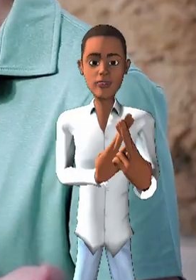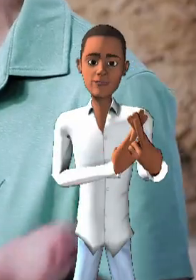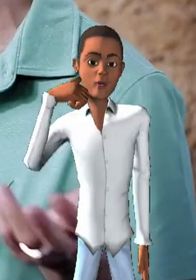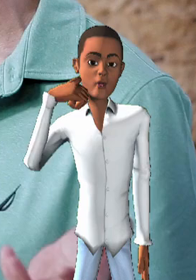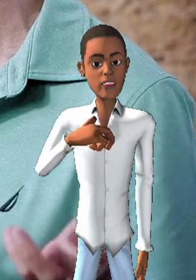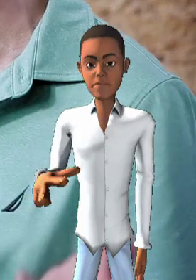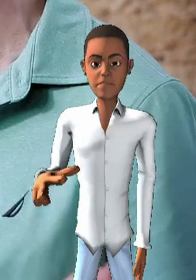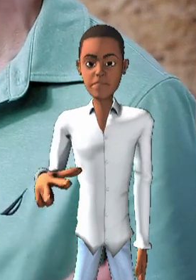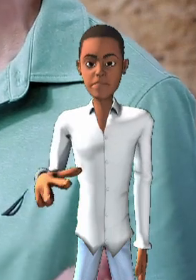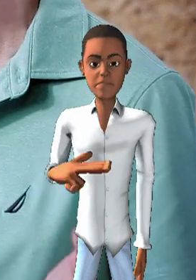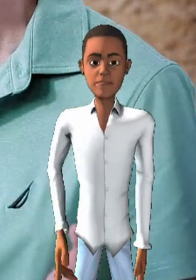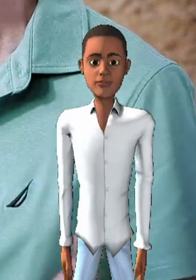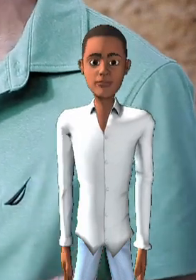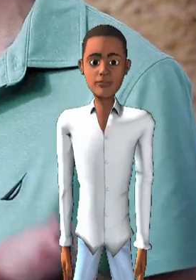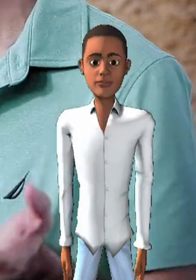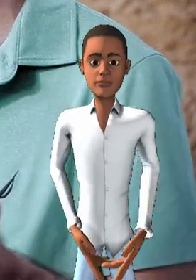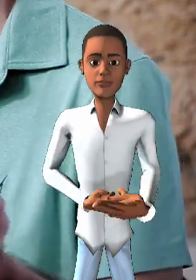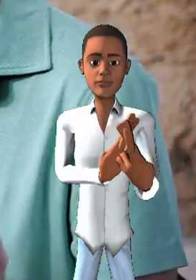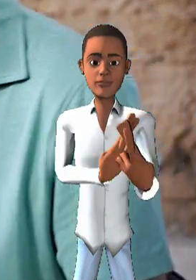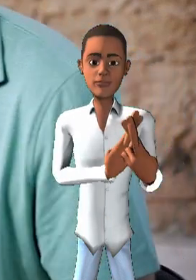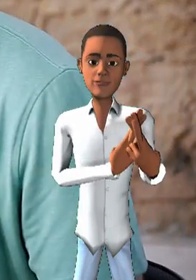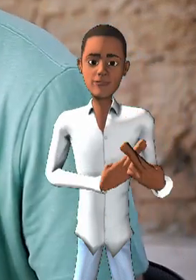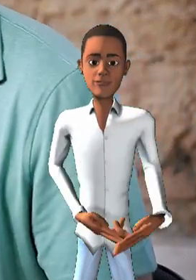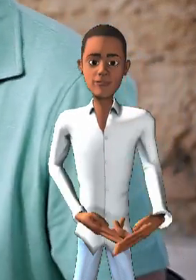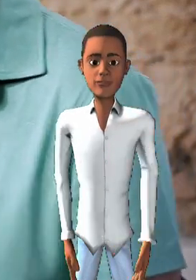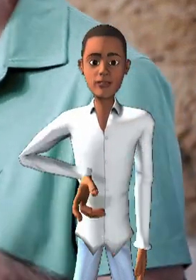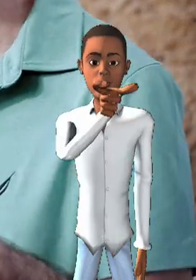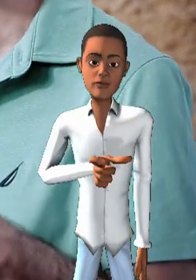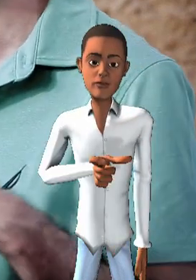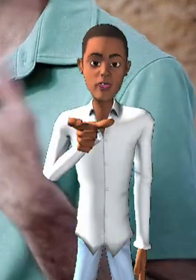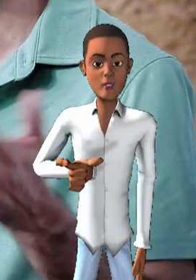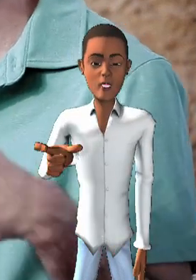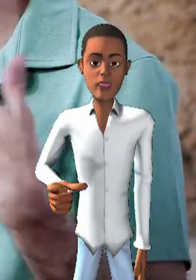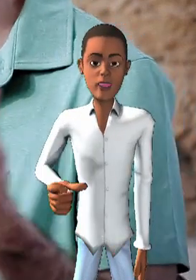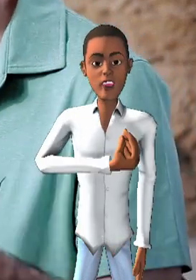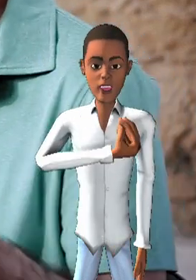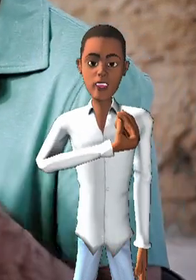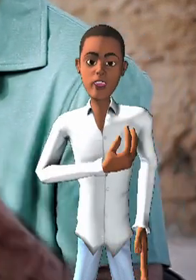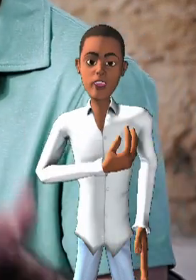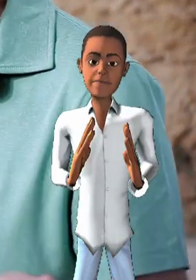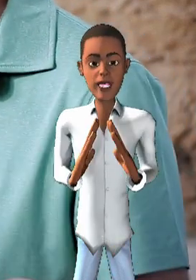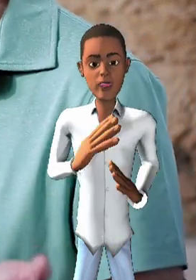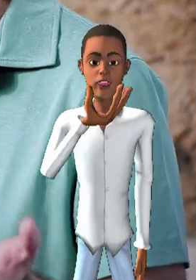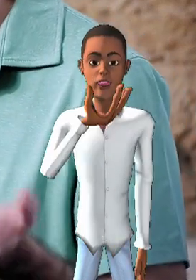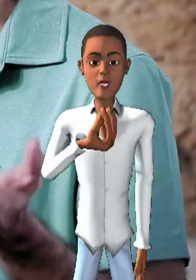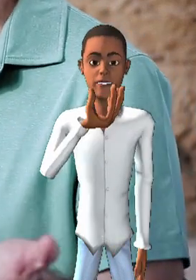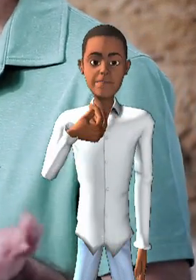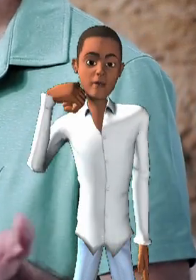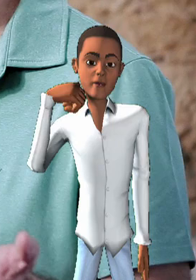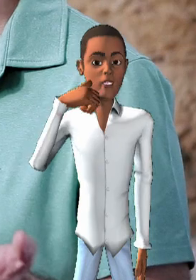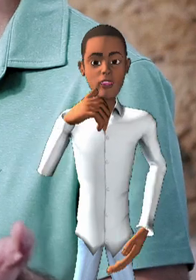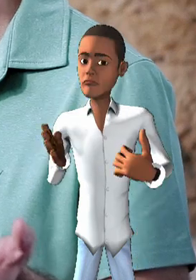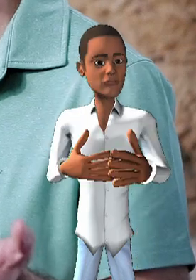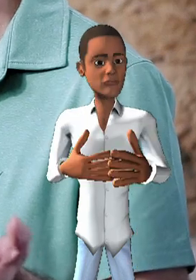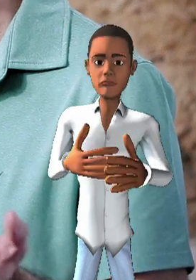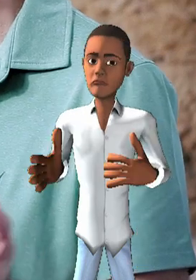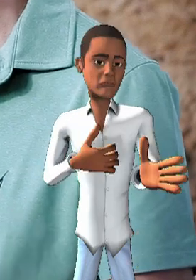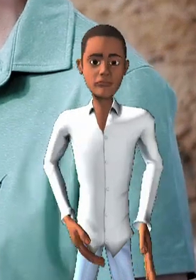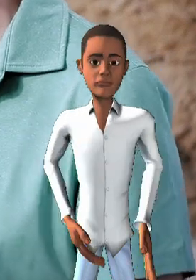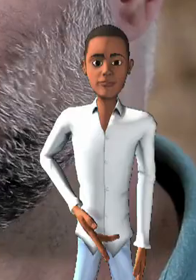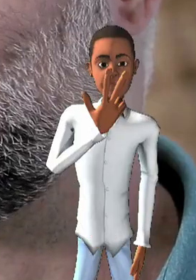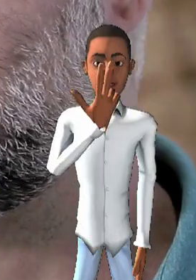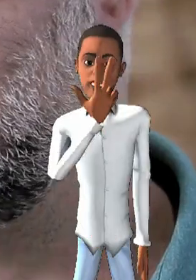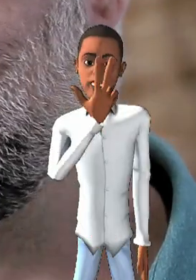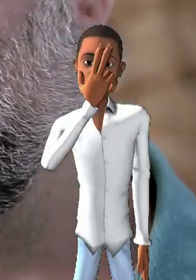da casa não é uma tarefa feminina, é uma tarefa de quem mora na casa. Sejam homens, mulheres, enfim. Independe disso,